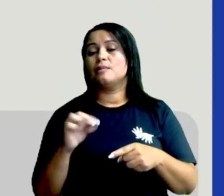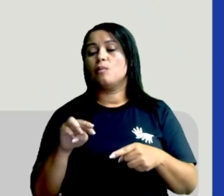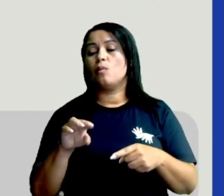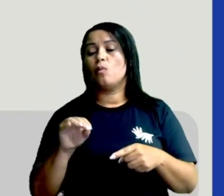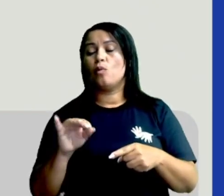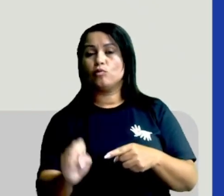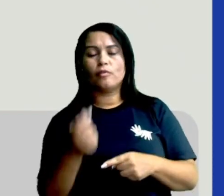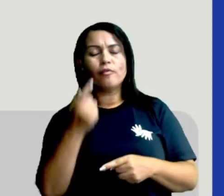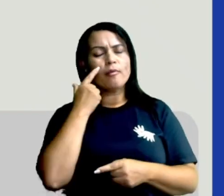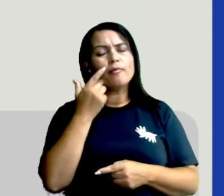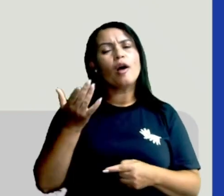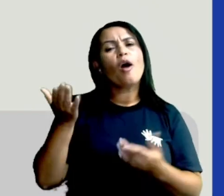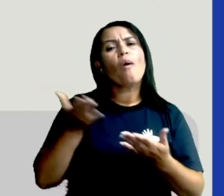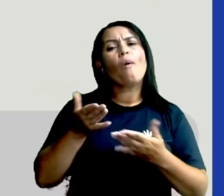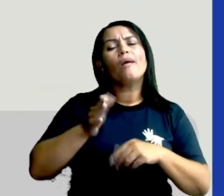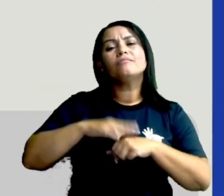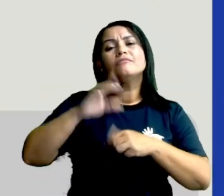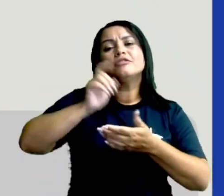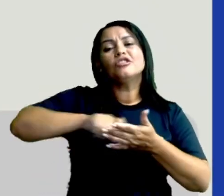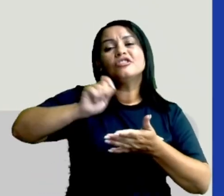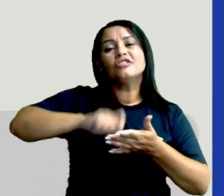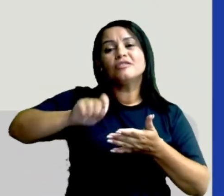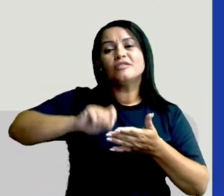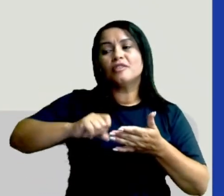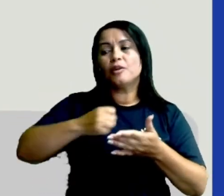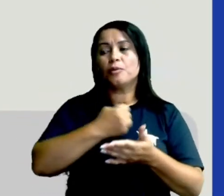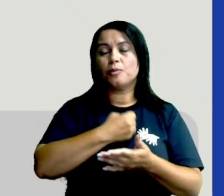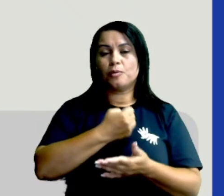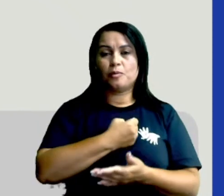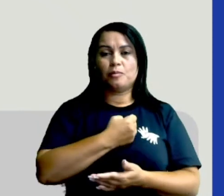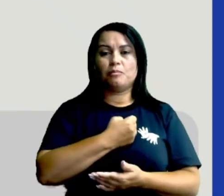Agora vamos escrever o número decimal